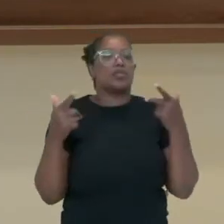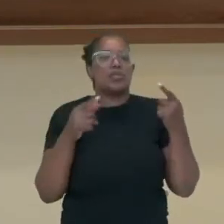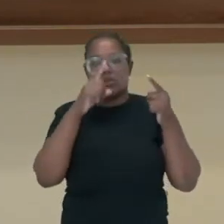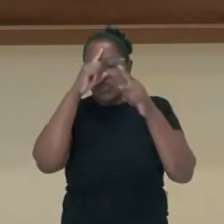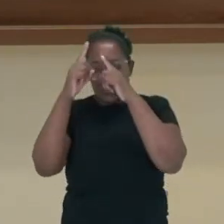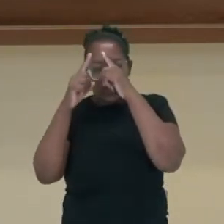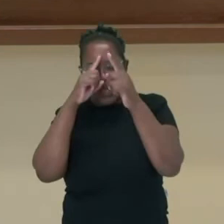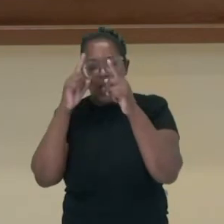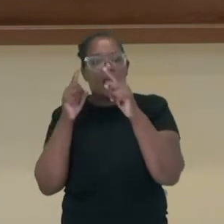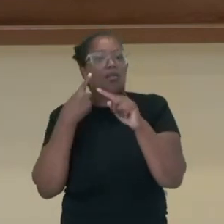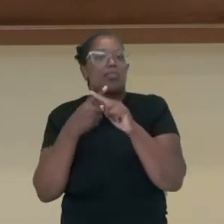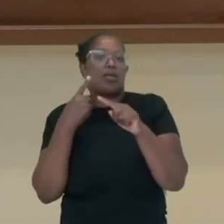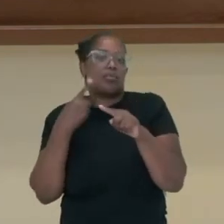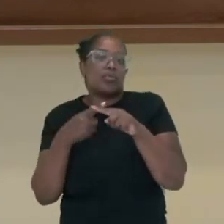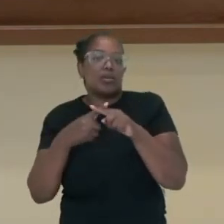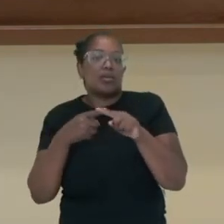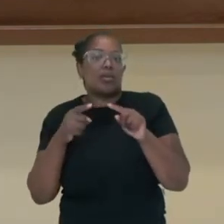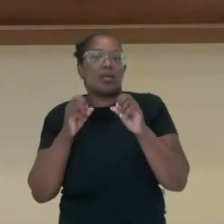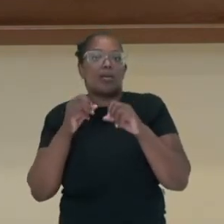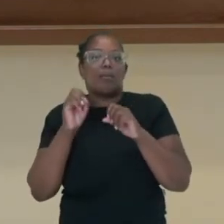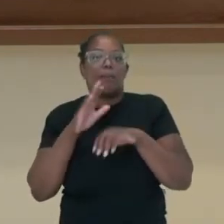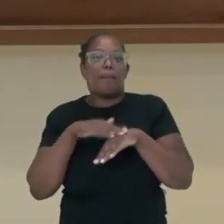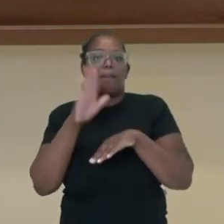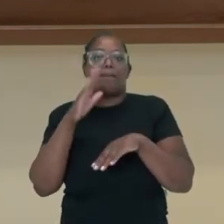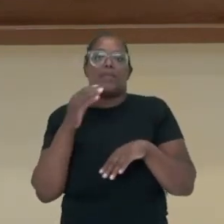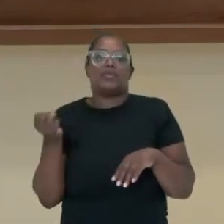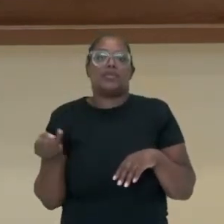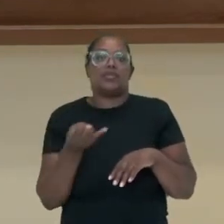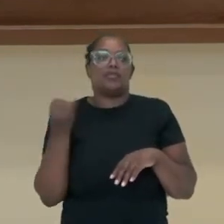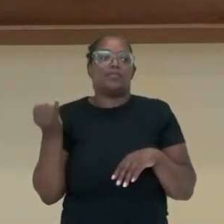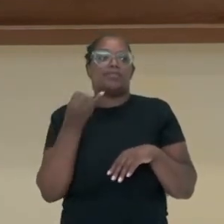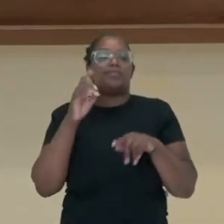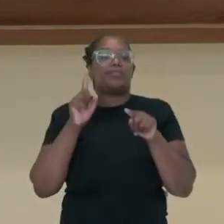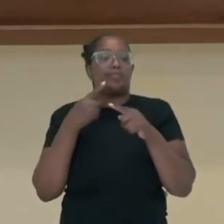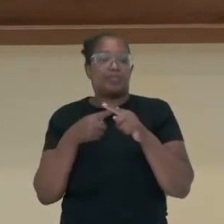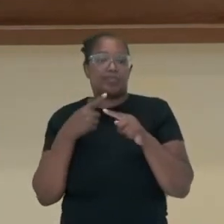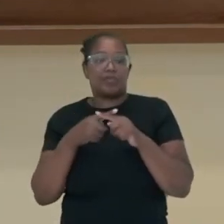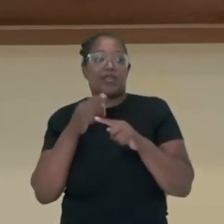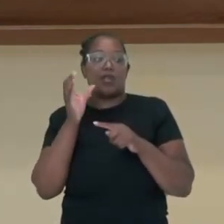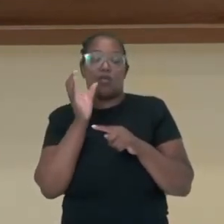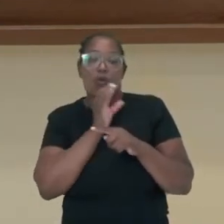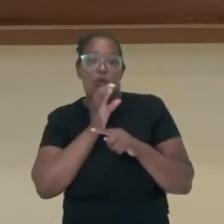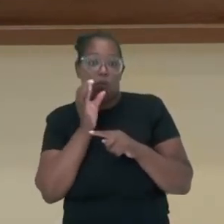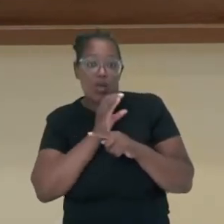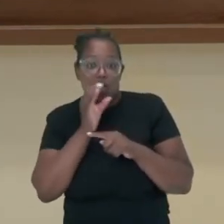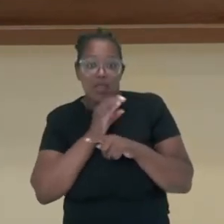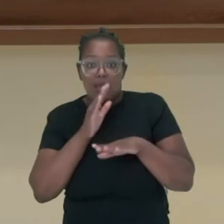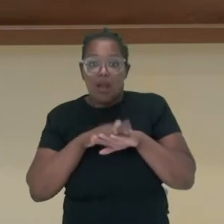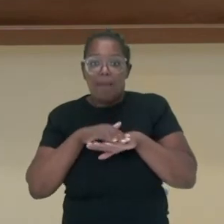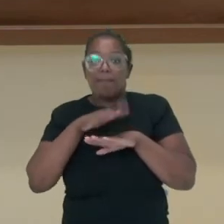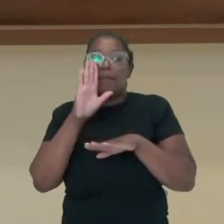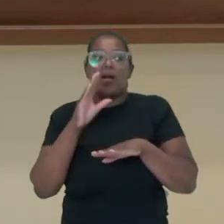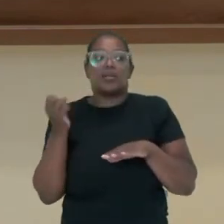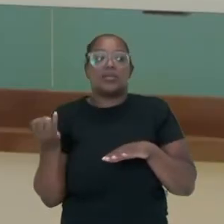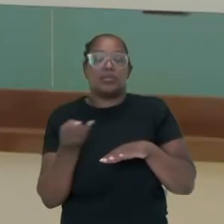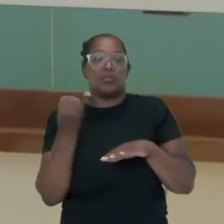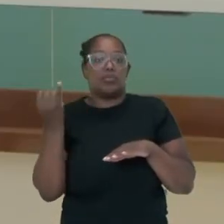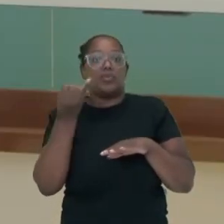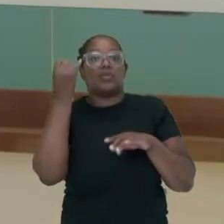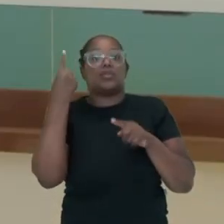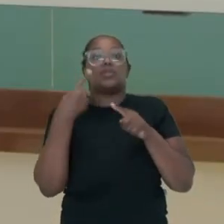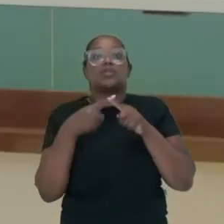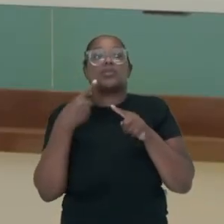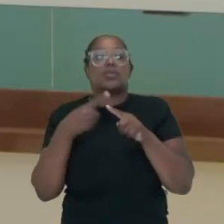para mostrar que o modelo era mais evoluído. Além da corrida armamentista, temos a corrida espacial. A corrida espacial se